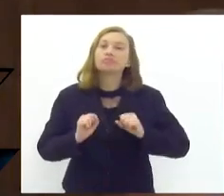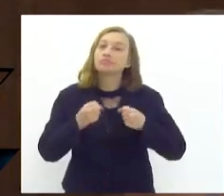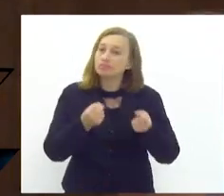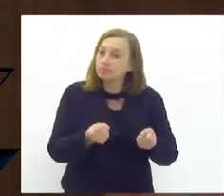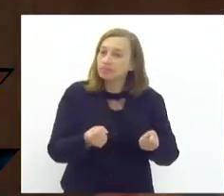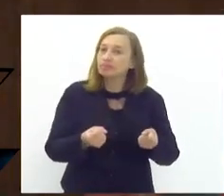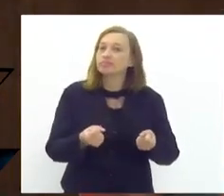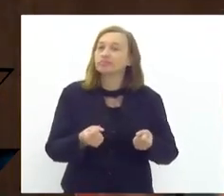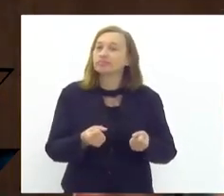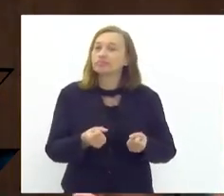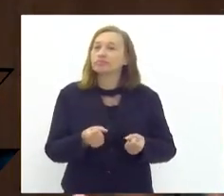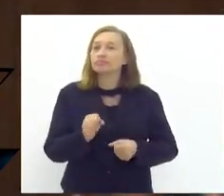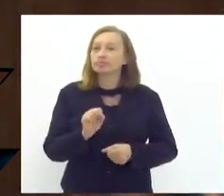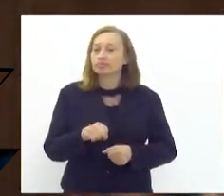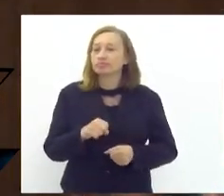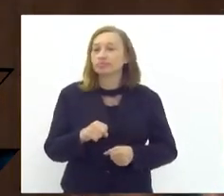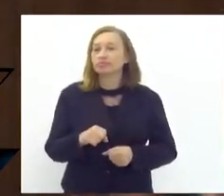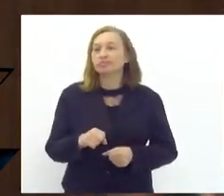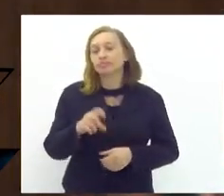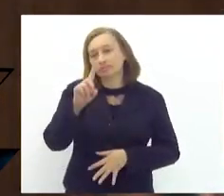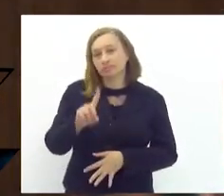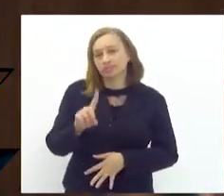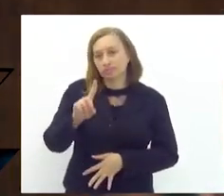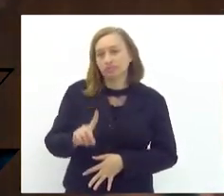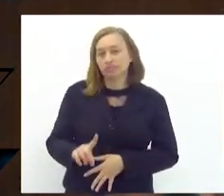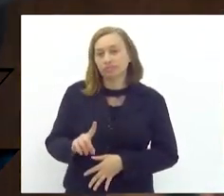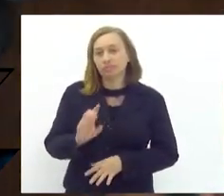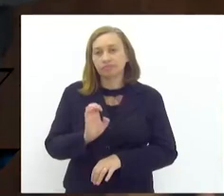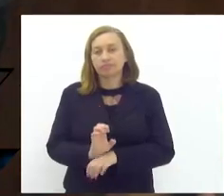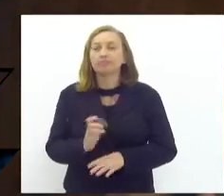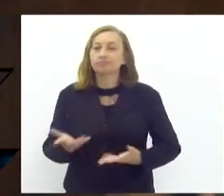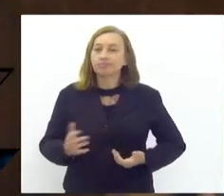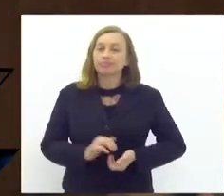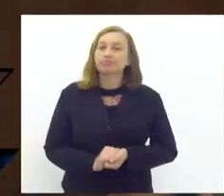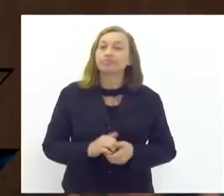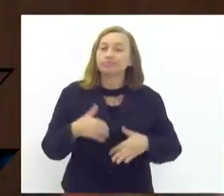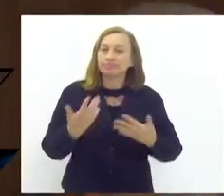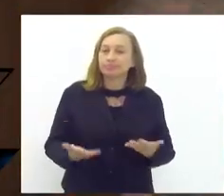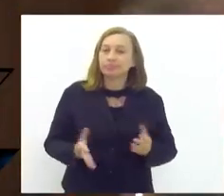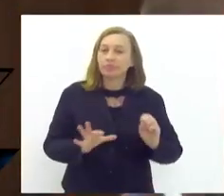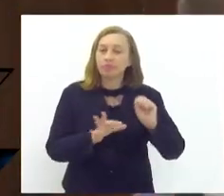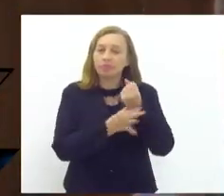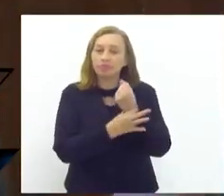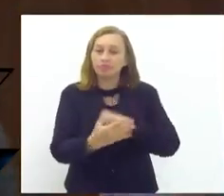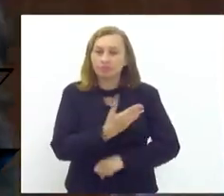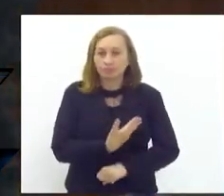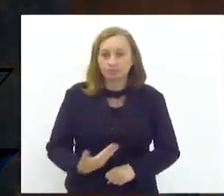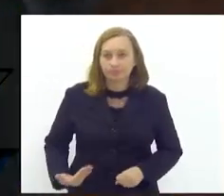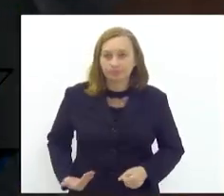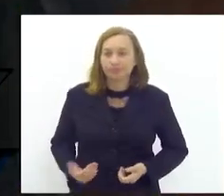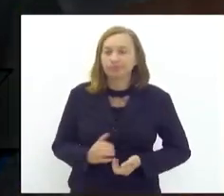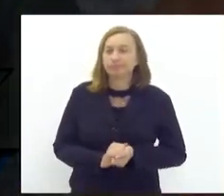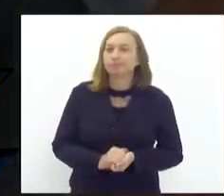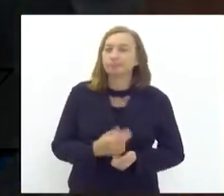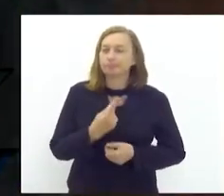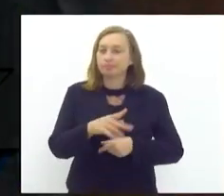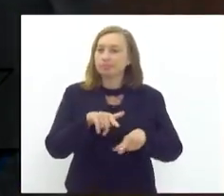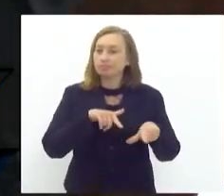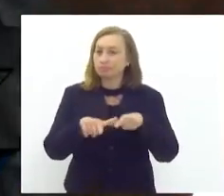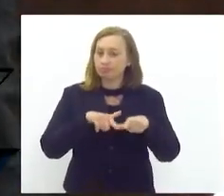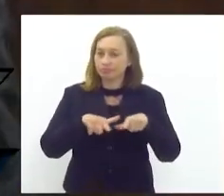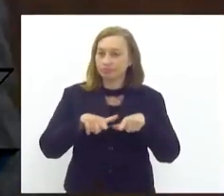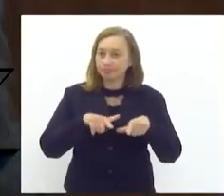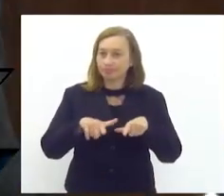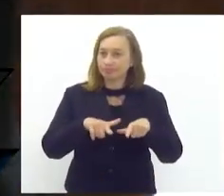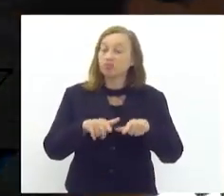e Deva ser sim garantido pelo Estado então essa lutar que o agente da segurança pública no exercício de sua função